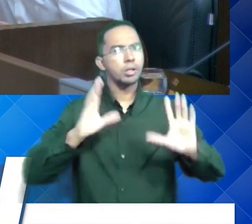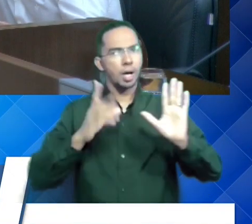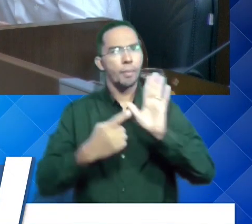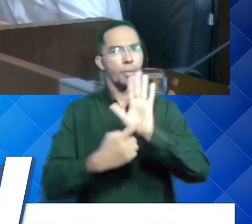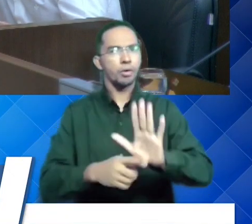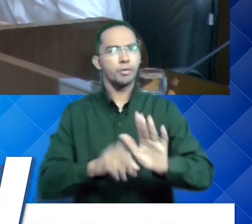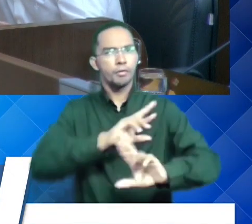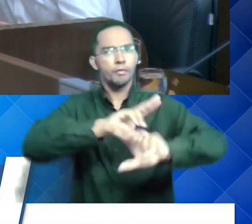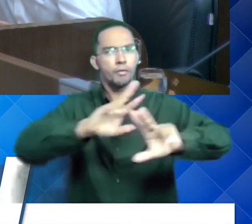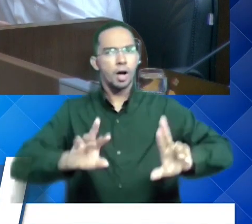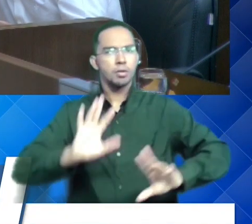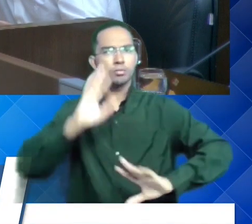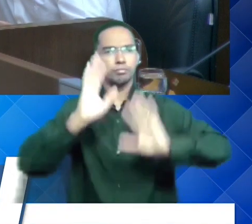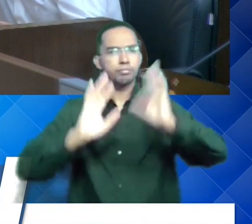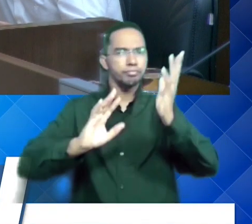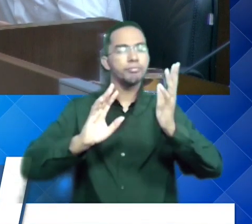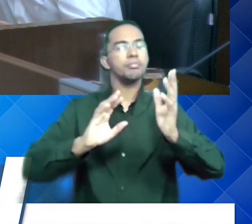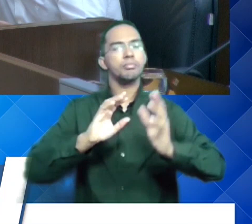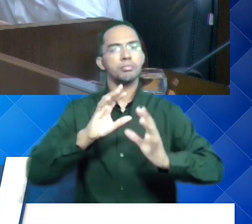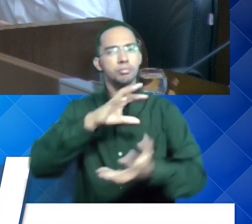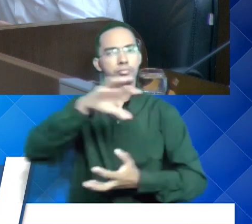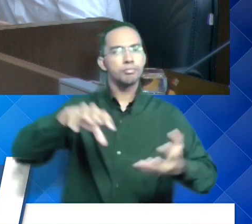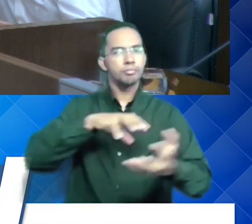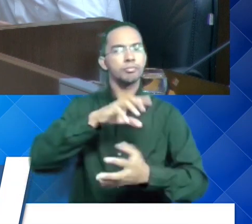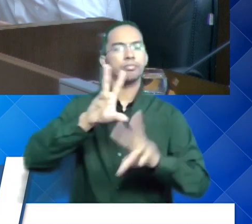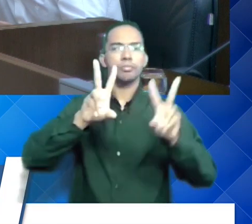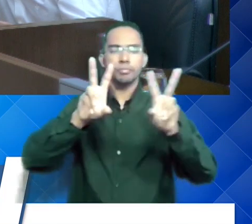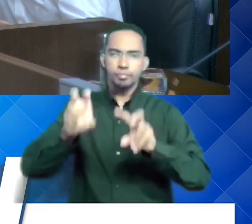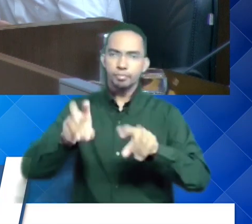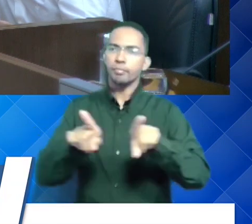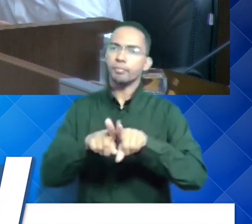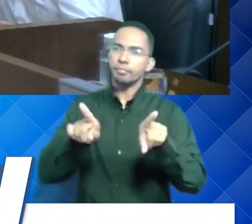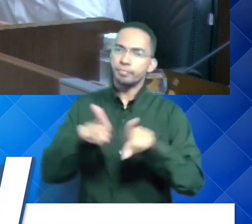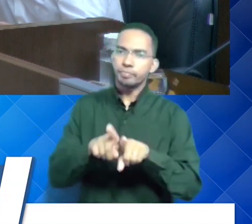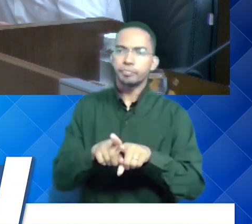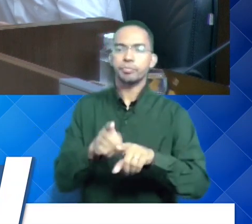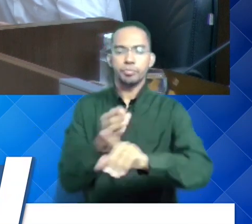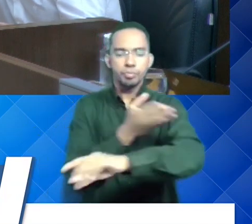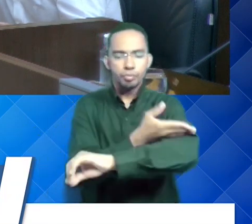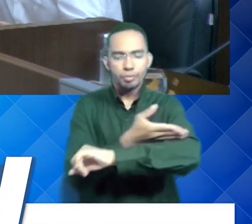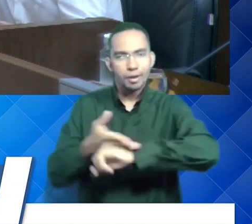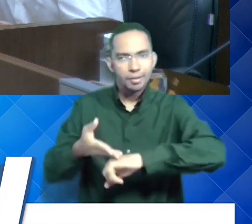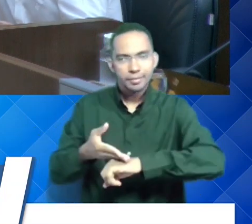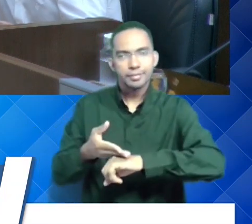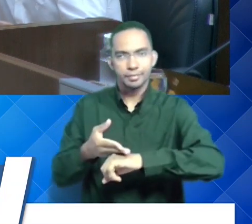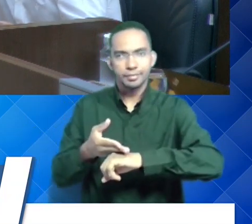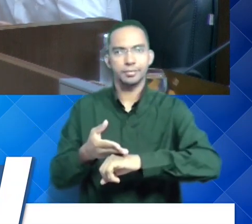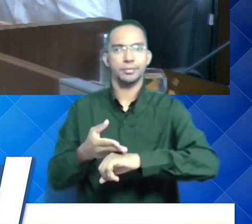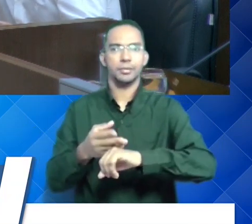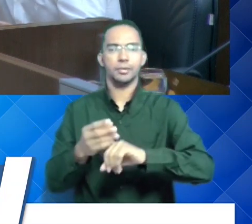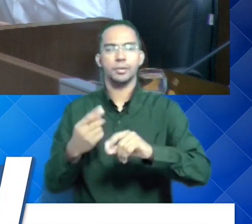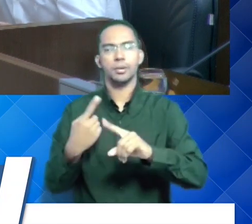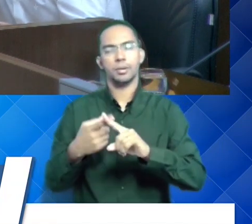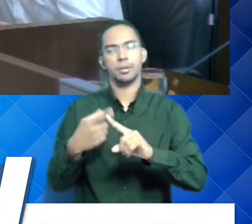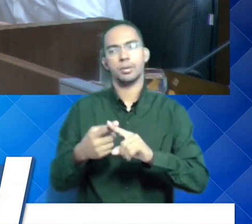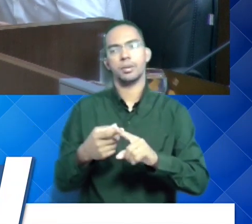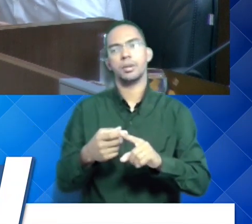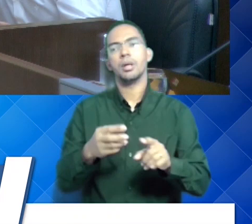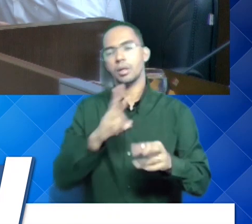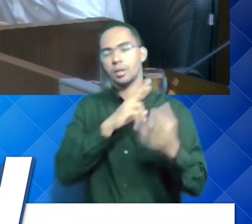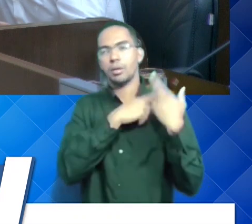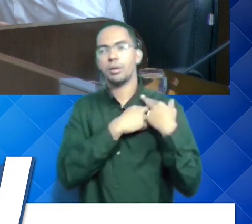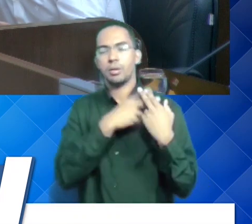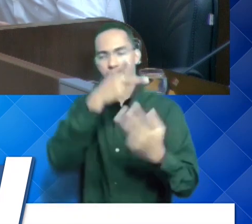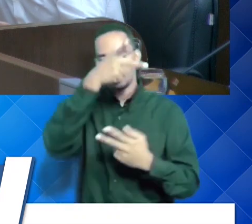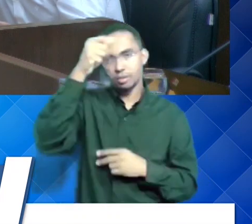acidentes gravíssimos. E ainda mais ainda na questão do asfalto, que é por conta do poder público. Então, na